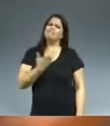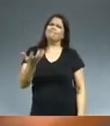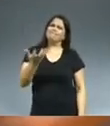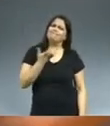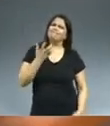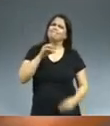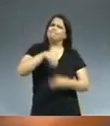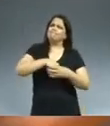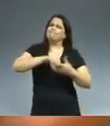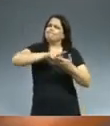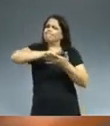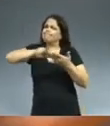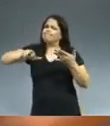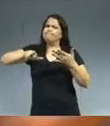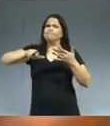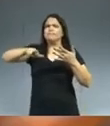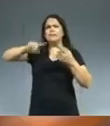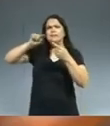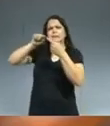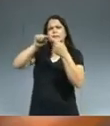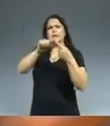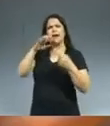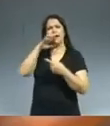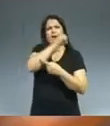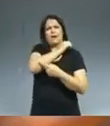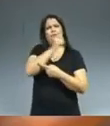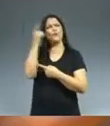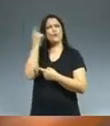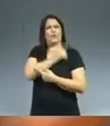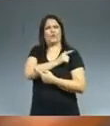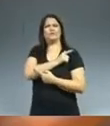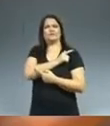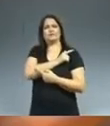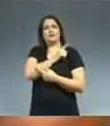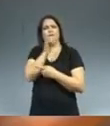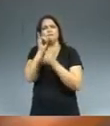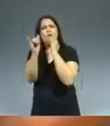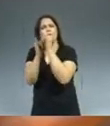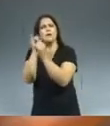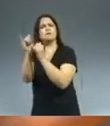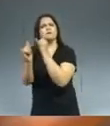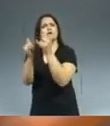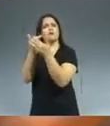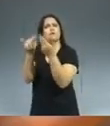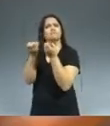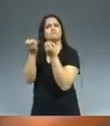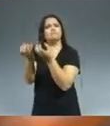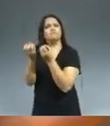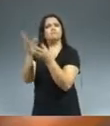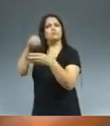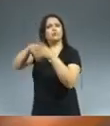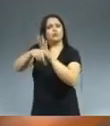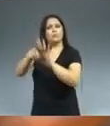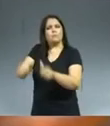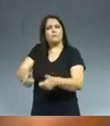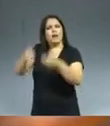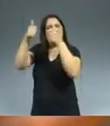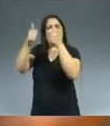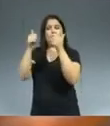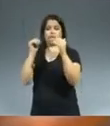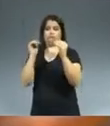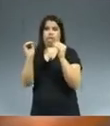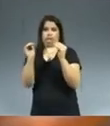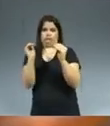mais utilizar essas ferramentas para que a gente possa levar mais informação técnica melhorar a produtividade